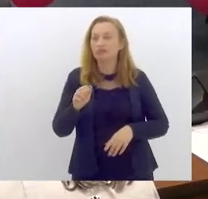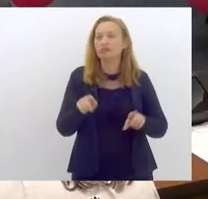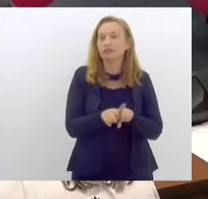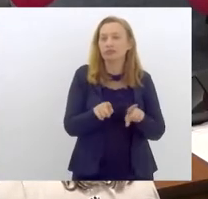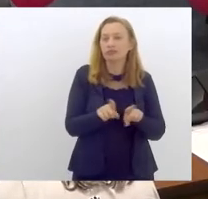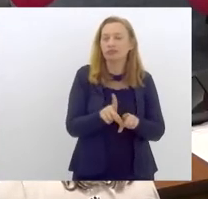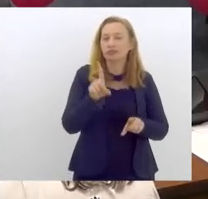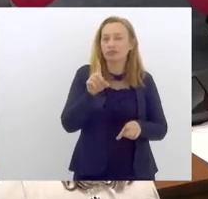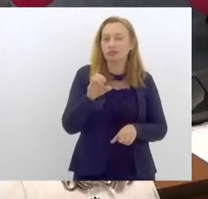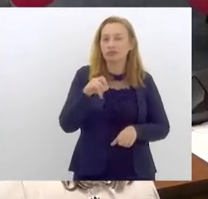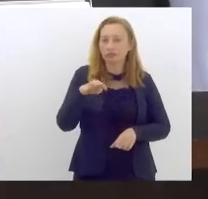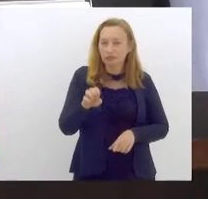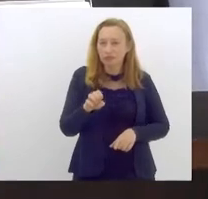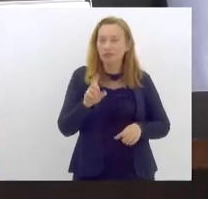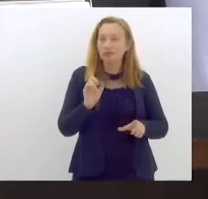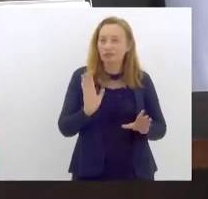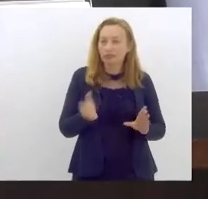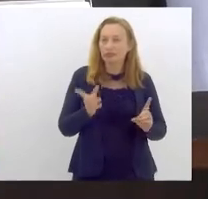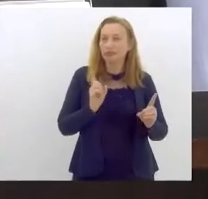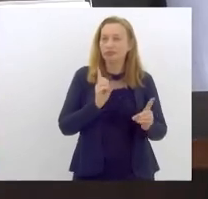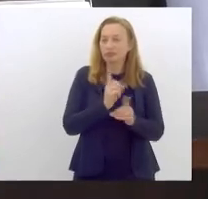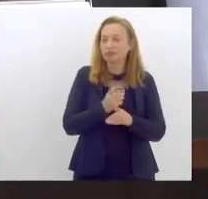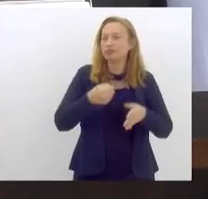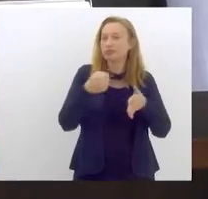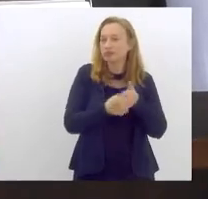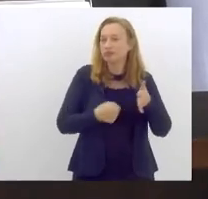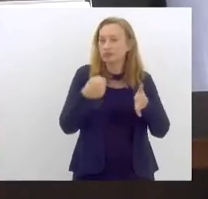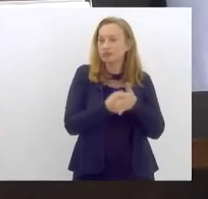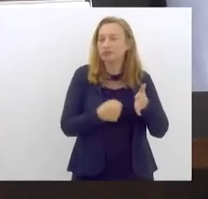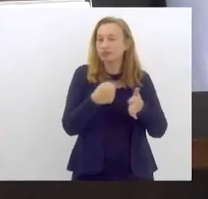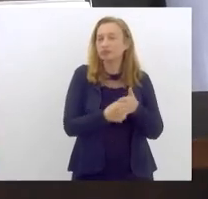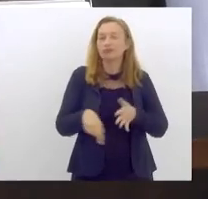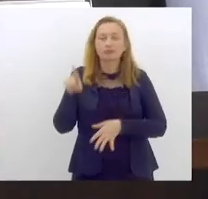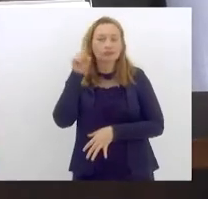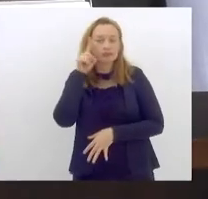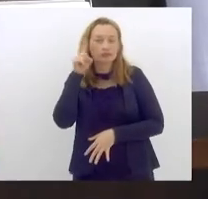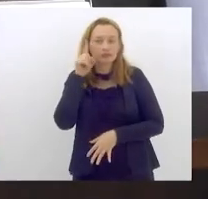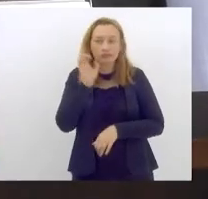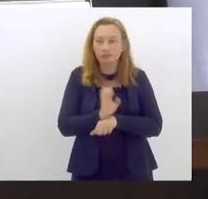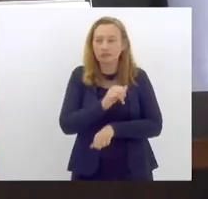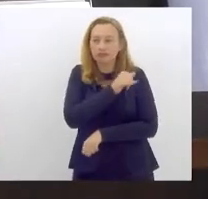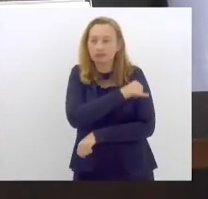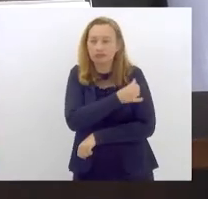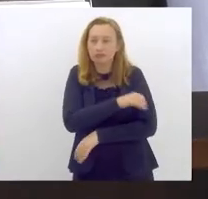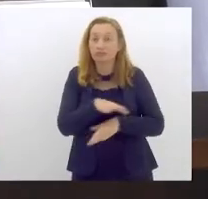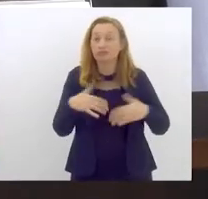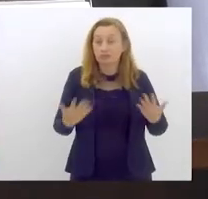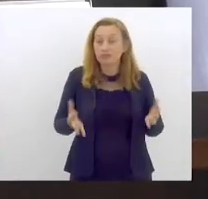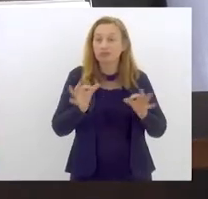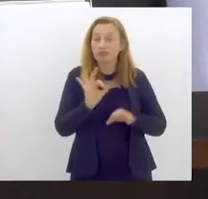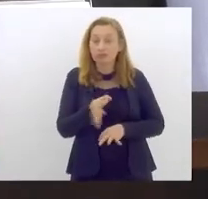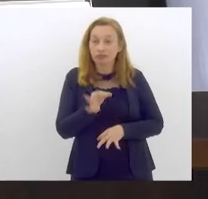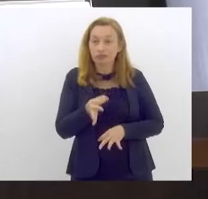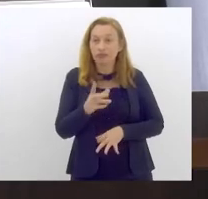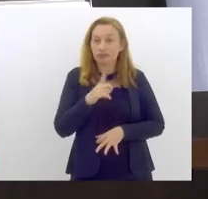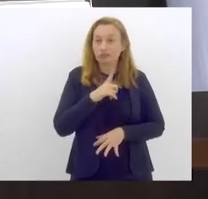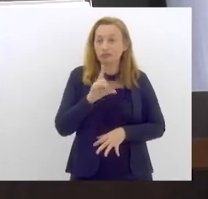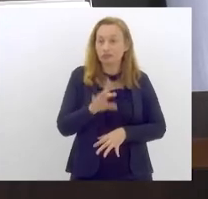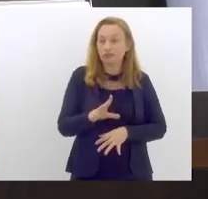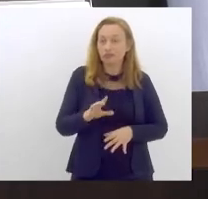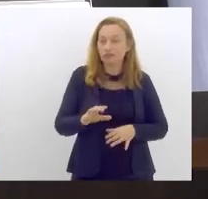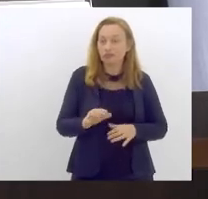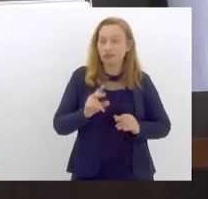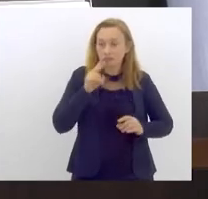Balbi que já nos encontravamos na luta cotidiana no âmbito do Estado do Rio de Janeiro então tenho certeza que só